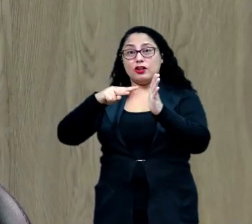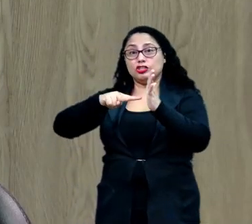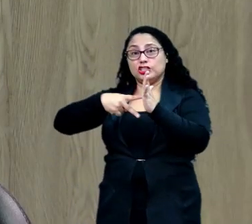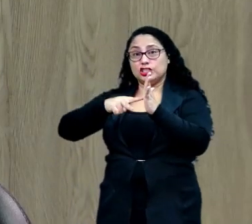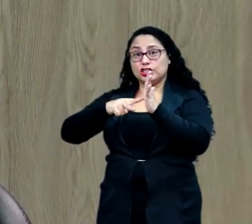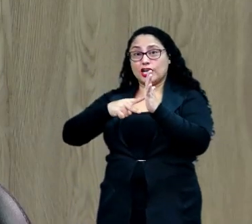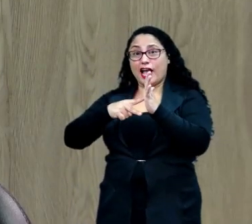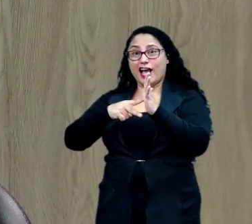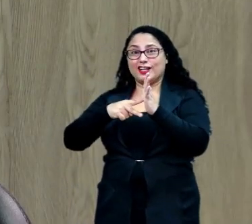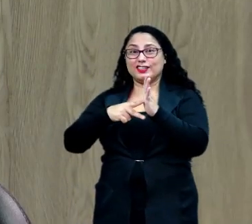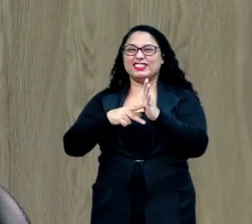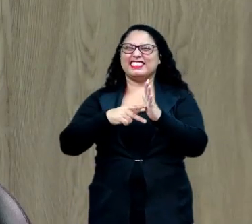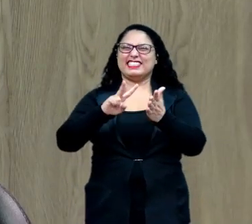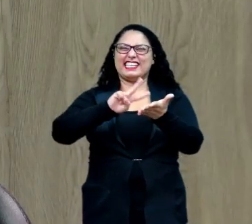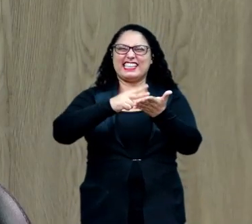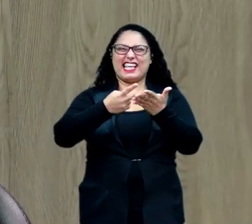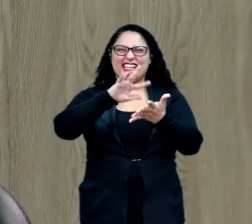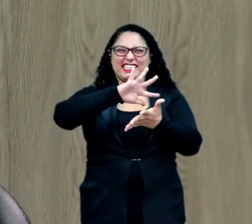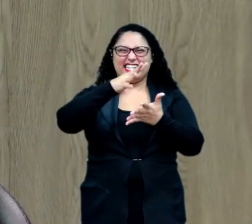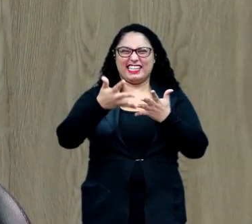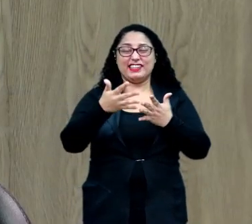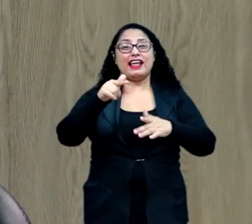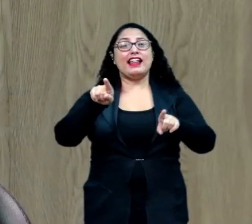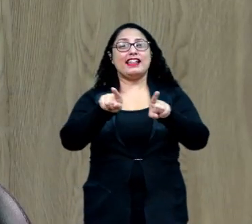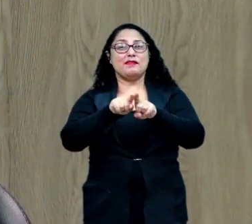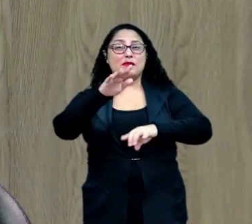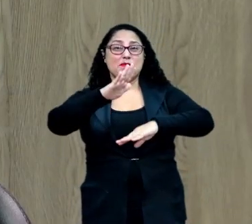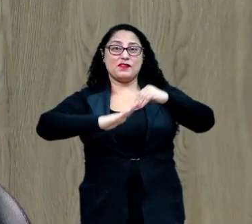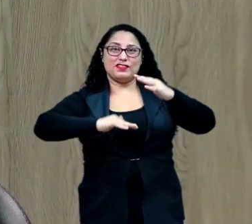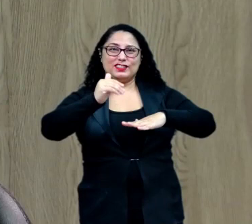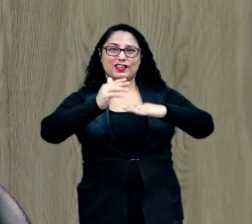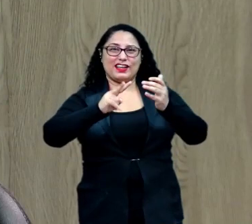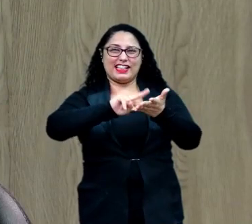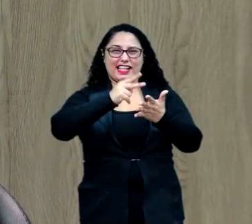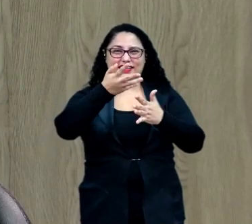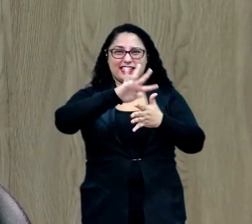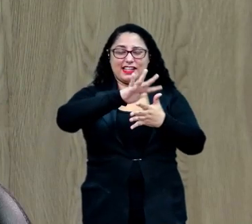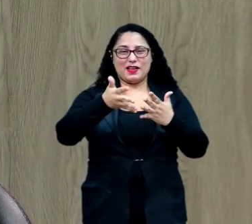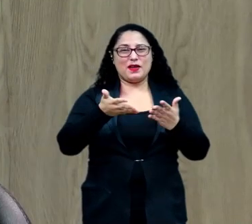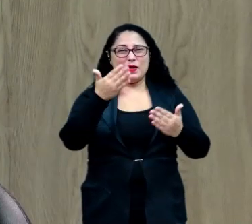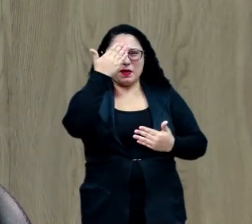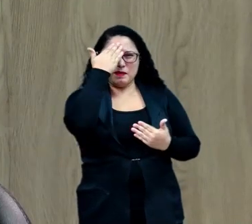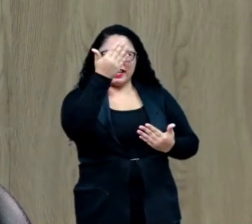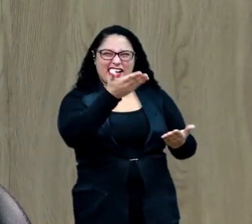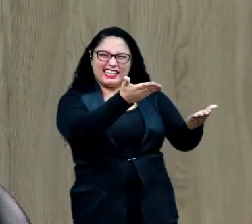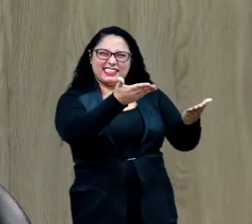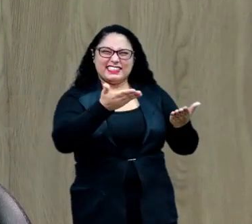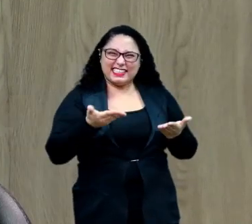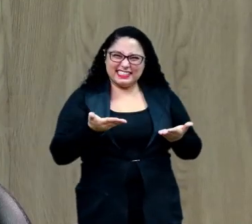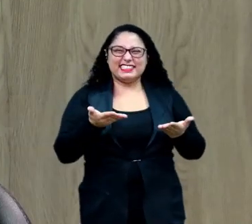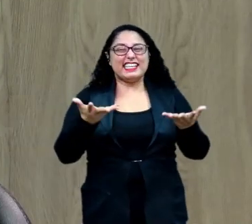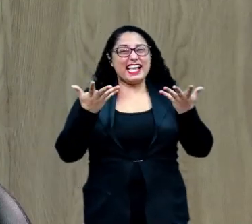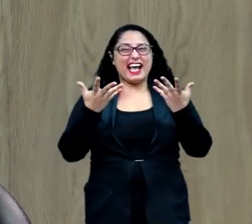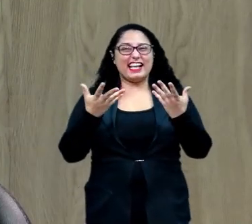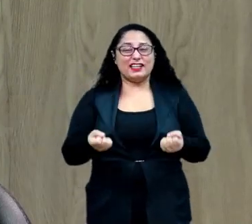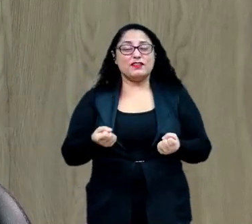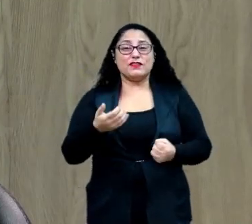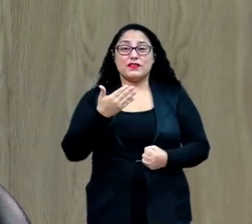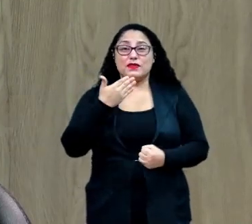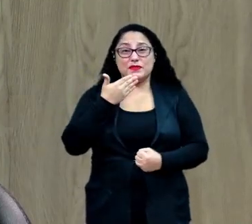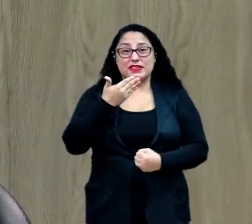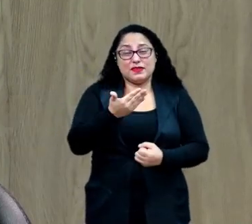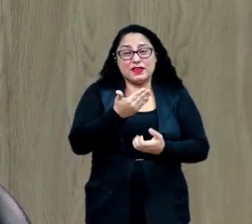né? Então, Michel, muito obrigada por você ter aceitado o nosso convite para estar aqui hoje. Vou pedir que a